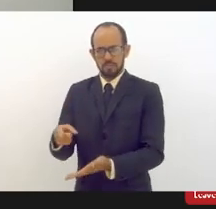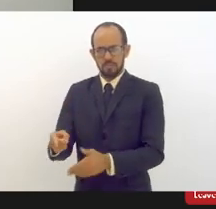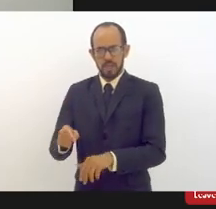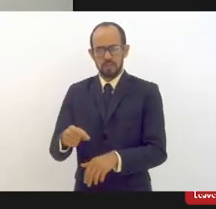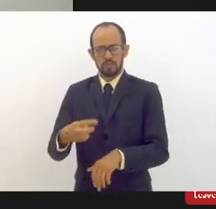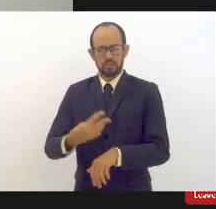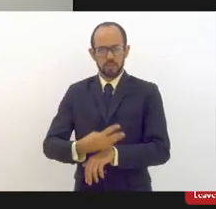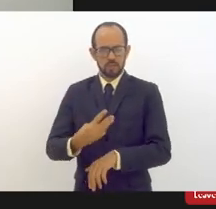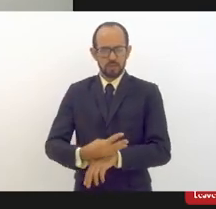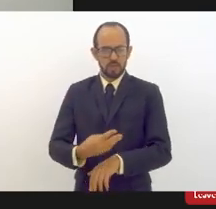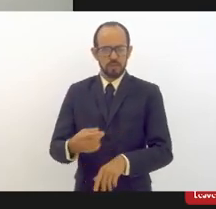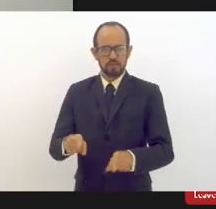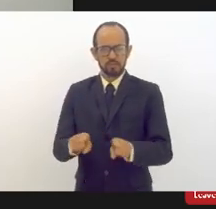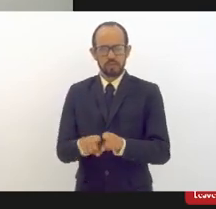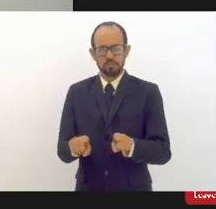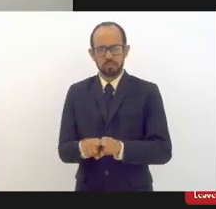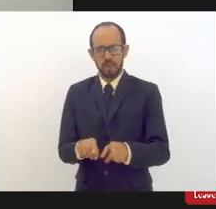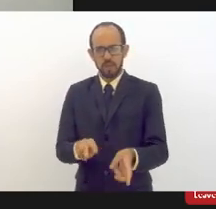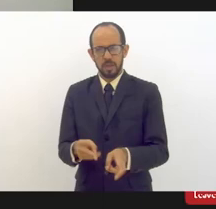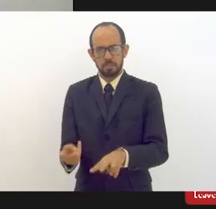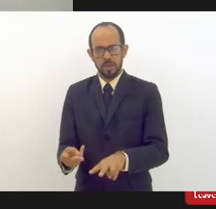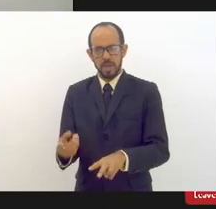terceirizadas,